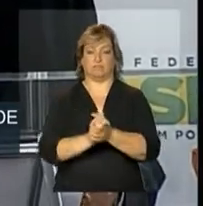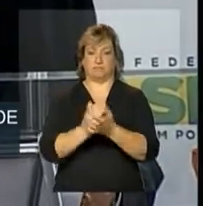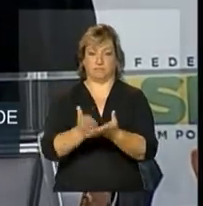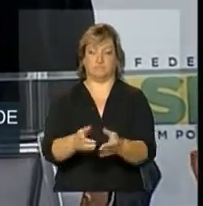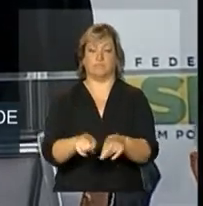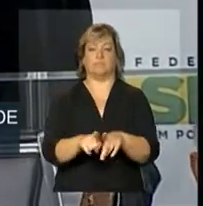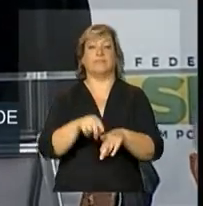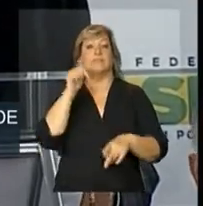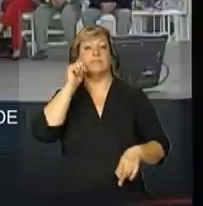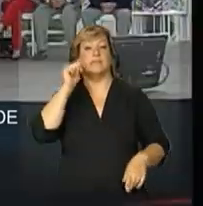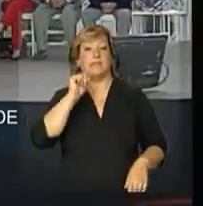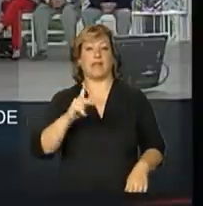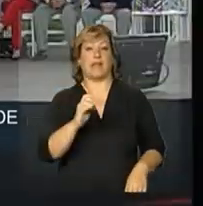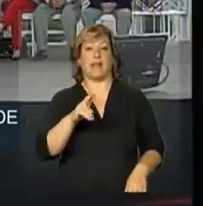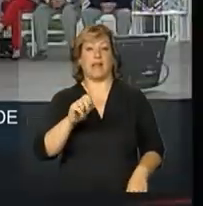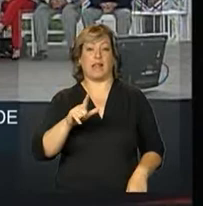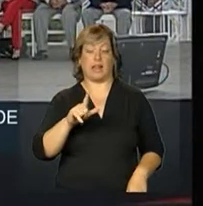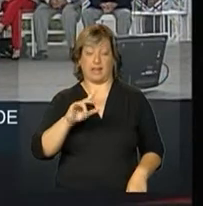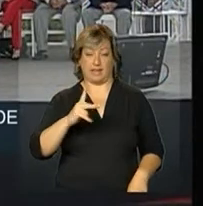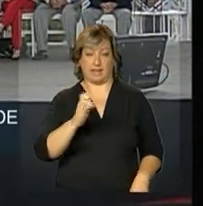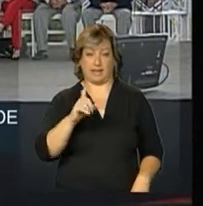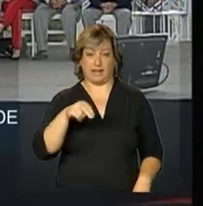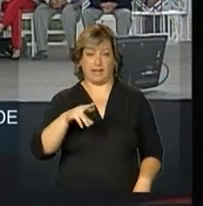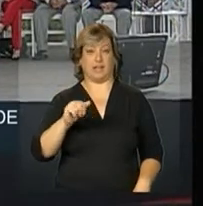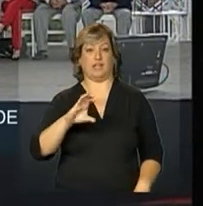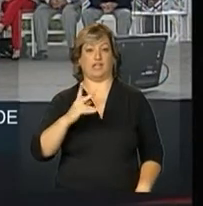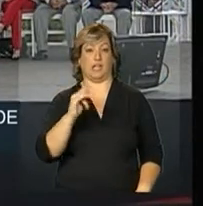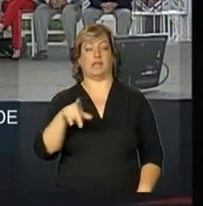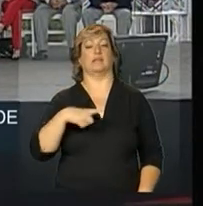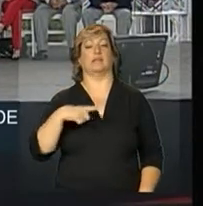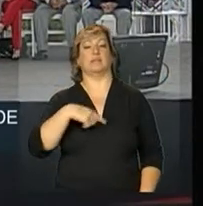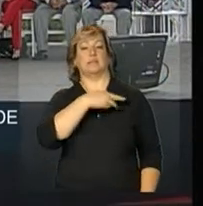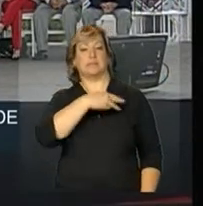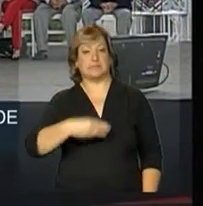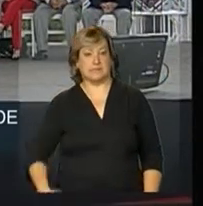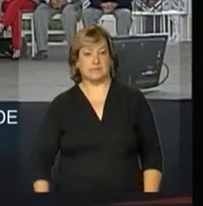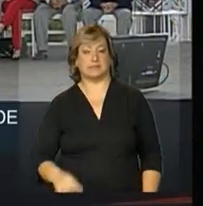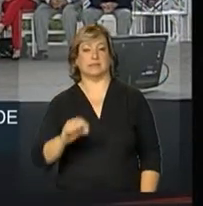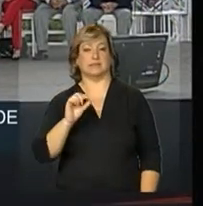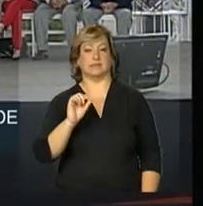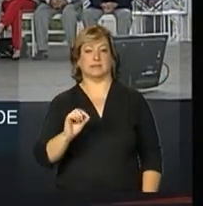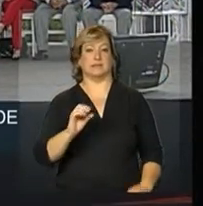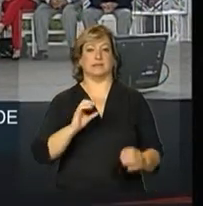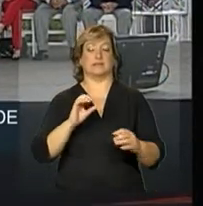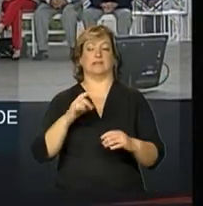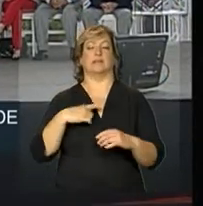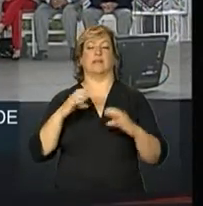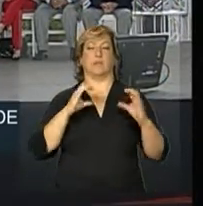Excelentíssima senhora Helena Chagas, ministra do Estado-chefe de Secretaria de Comunicação Social.